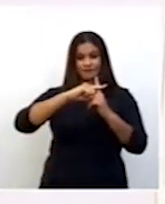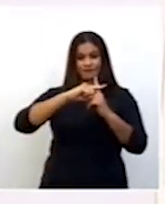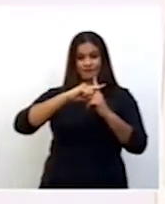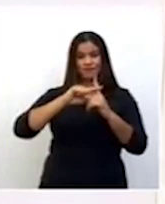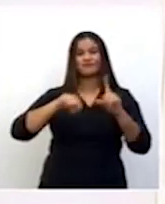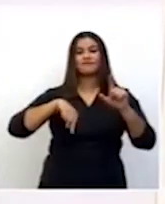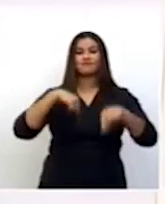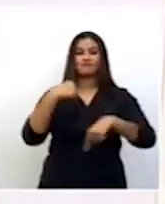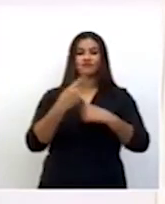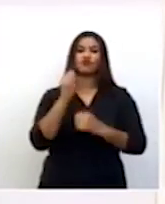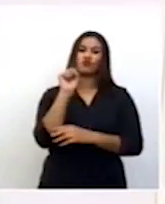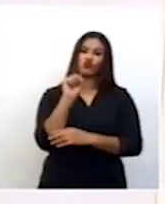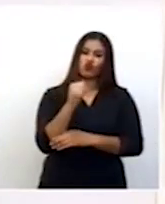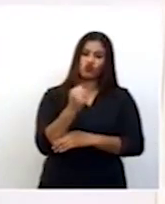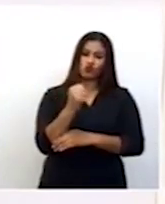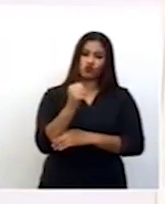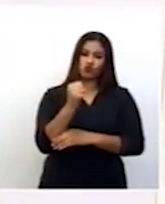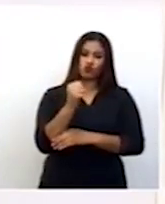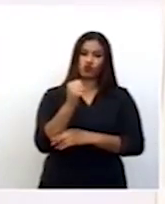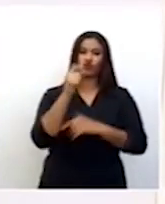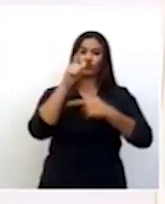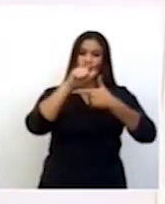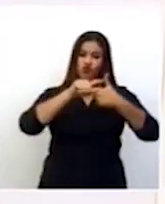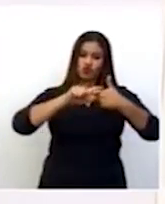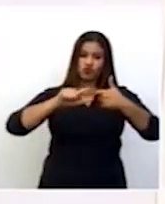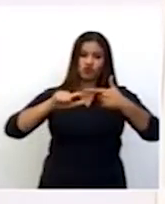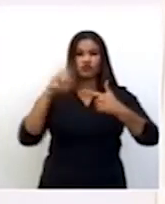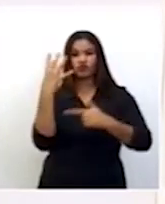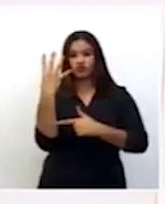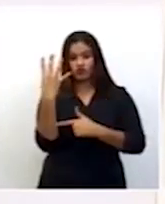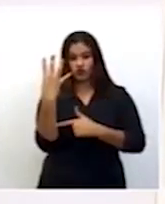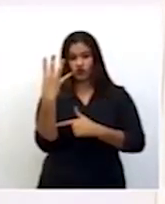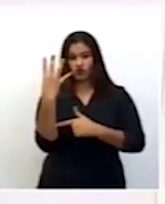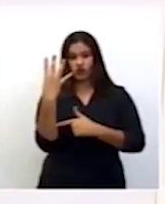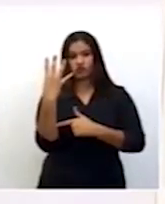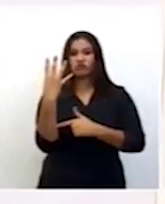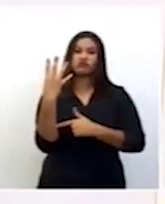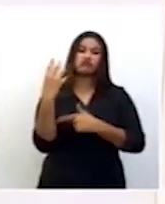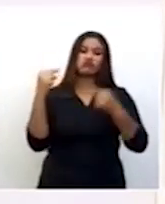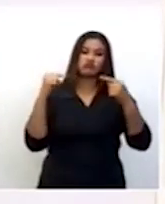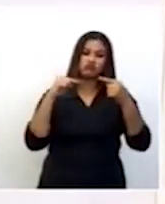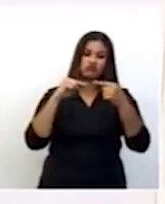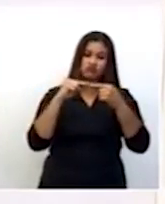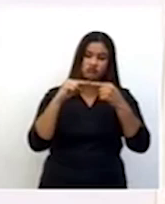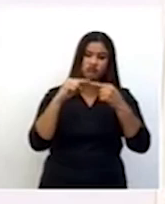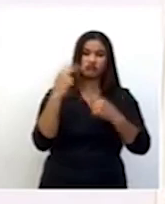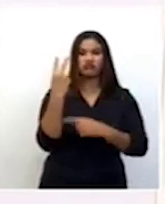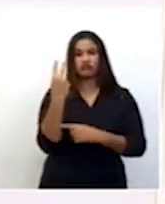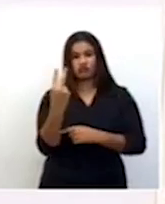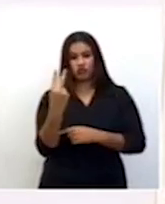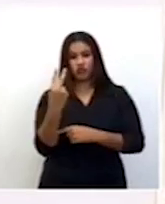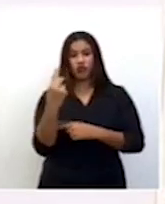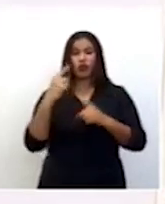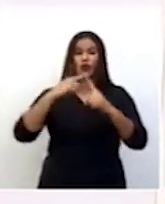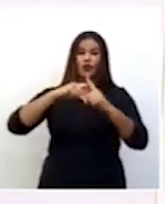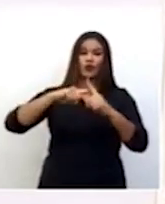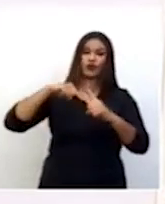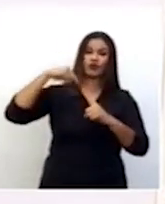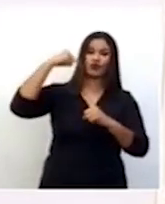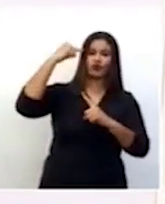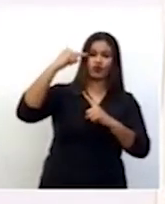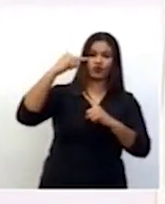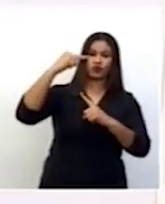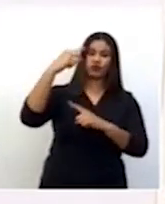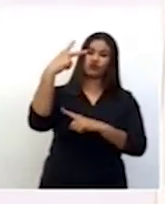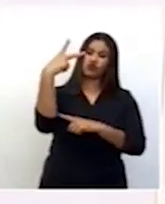próximo. 8 dividido por 4 dá 2. Multiplica pelo de cima. 2 vezes 1